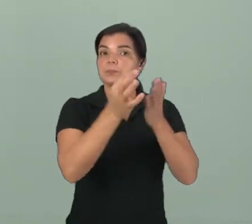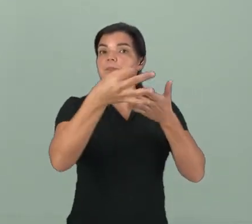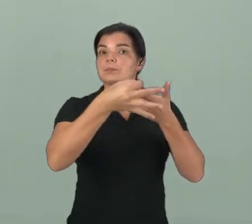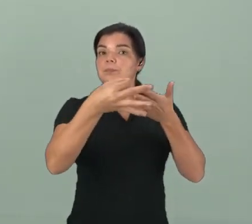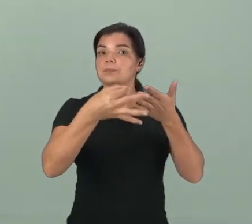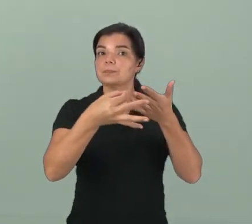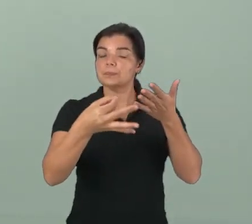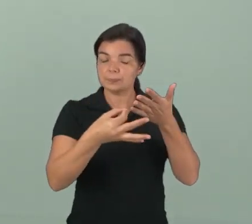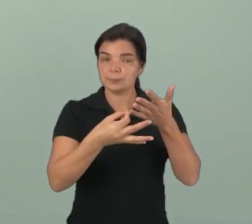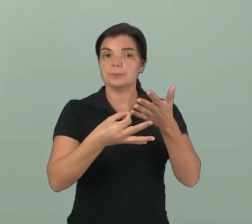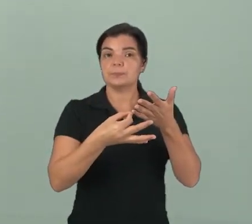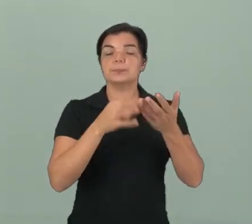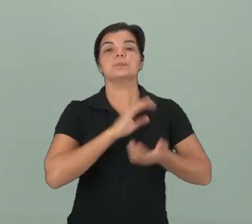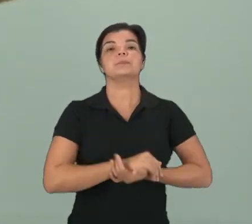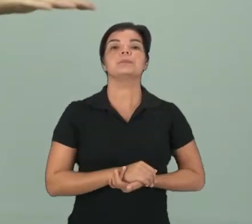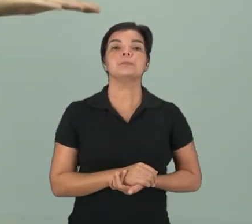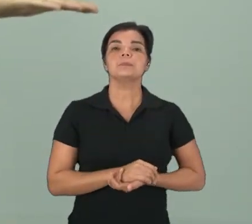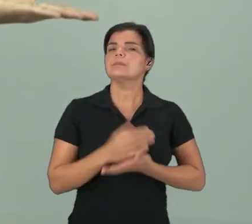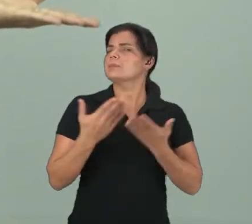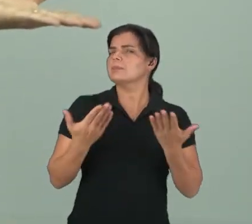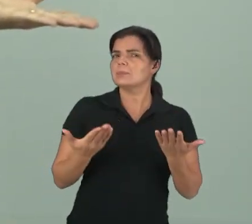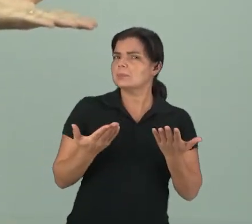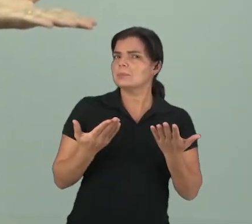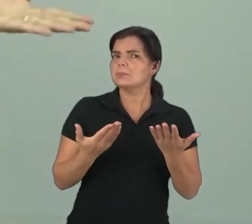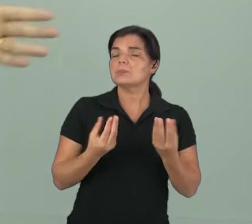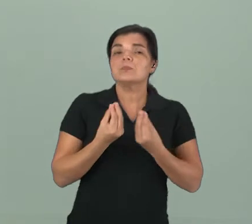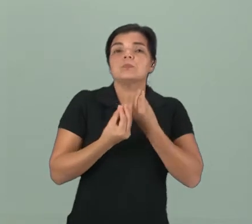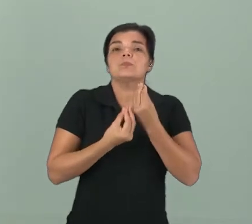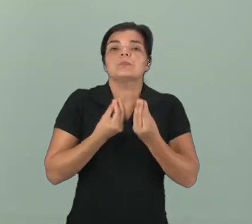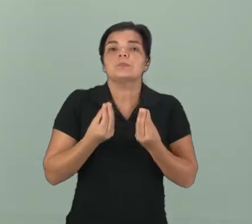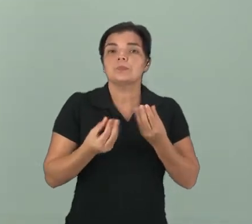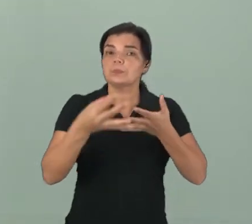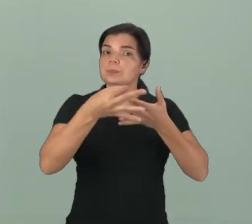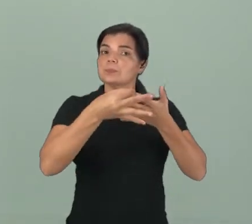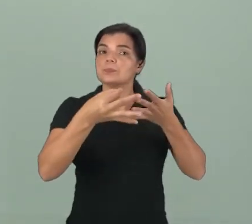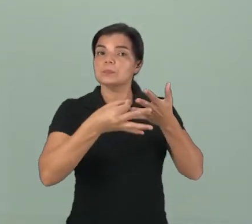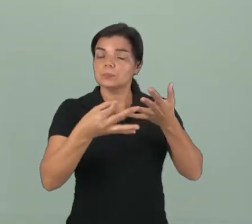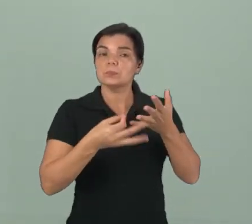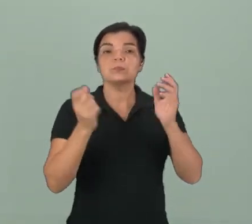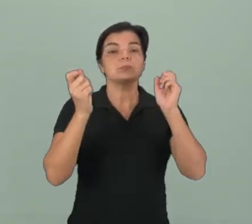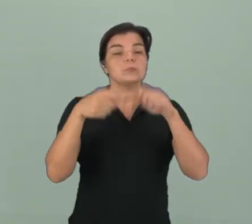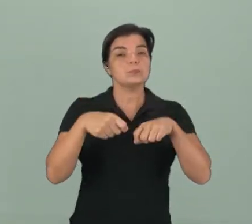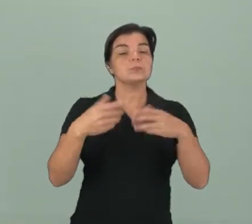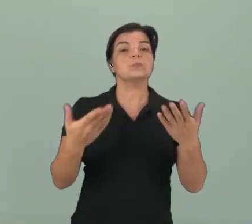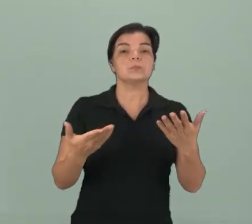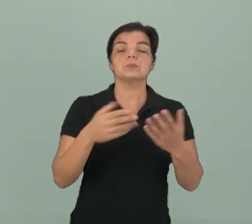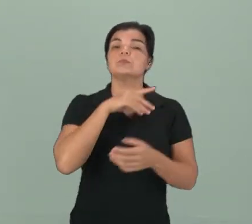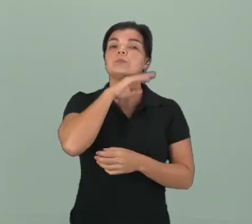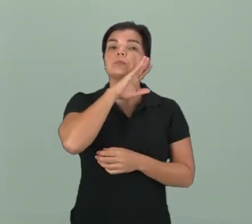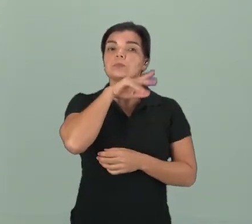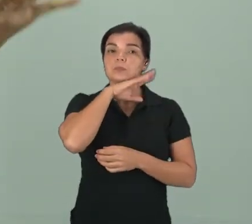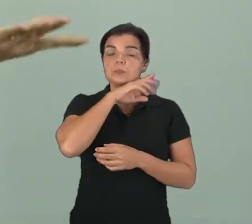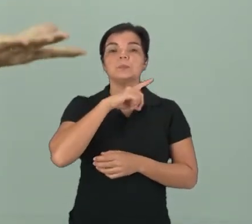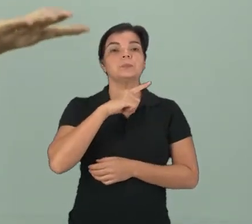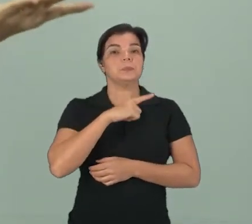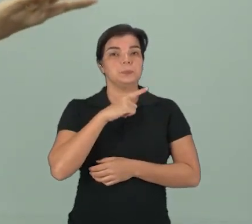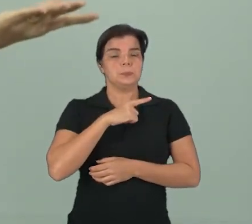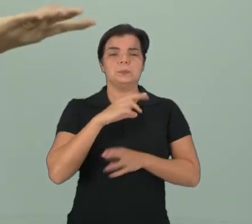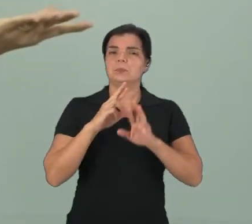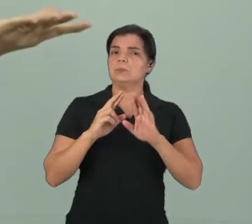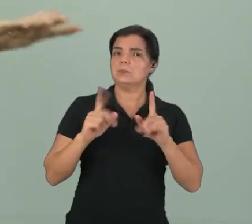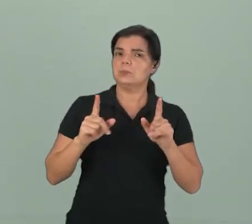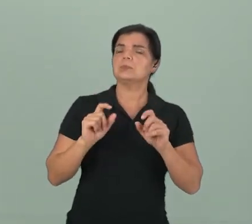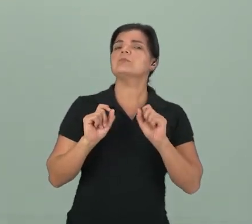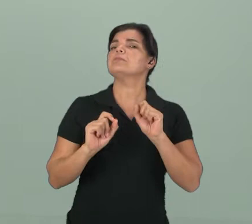mesmo? De diversas formas. E que formas serão essas? Como nós poderíamos classificar os animais? Eles se diferem